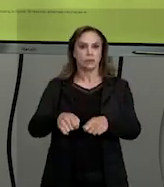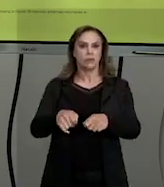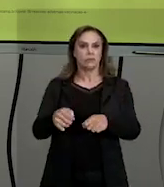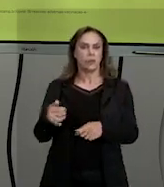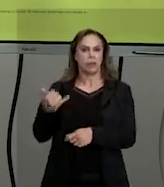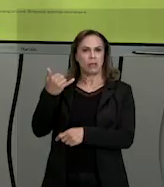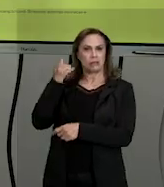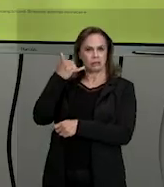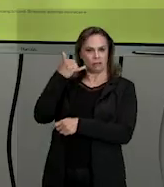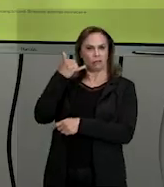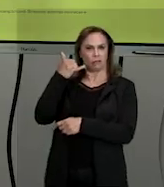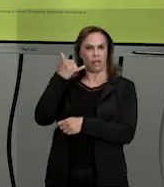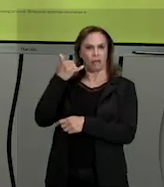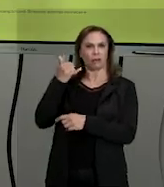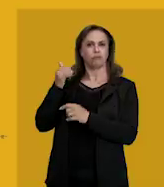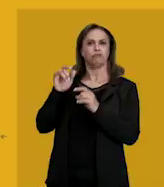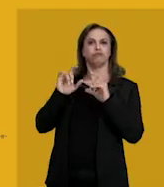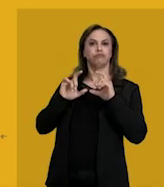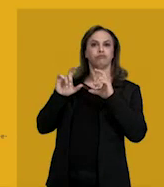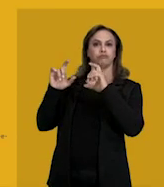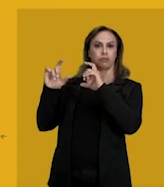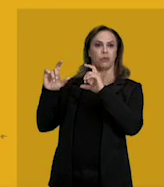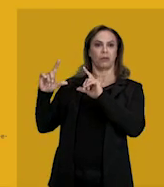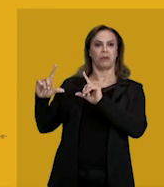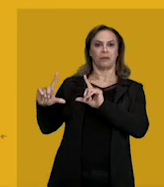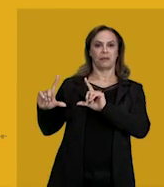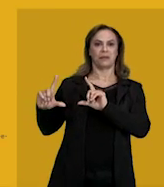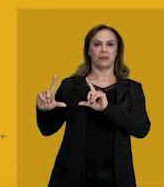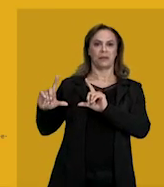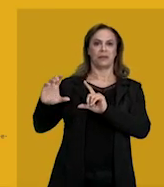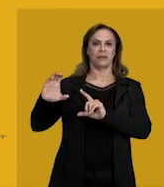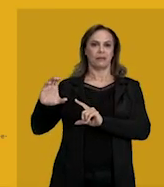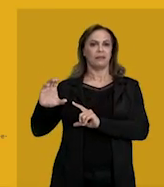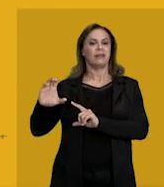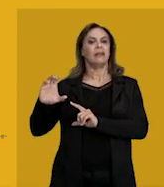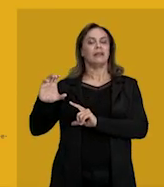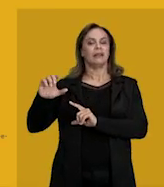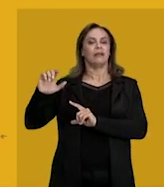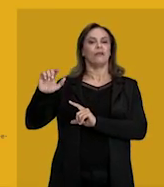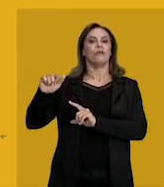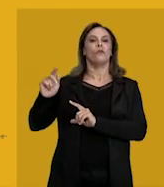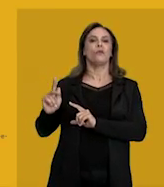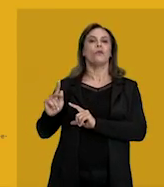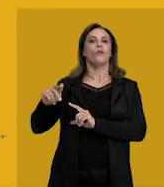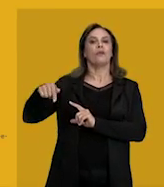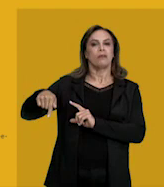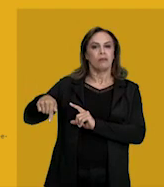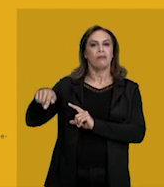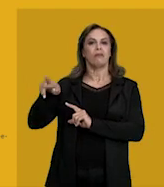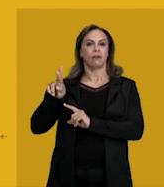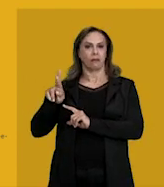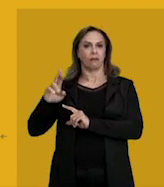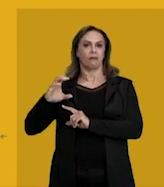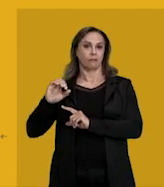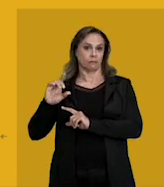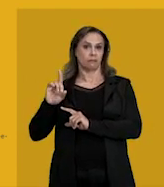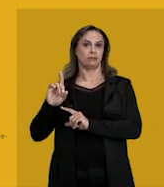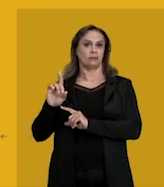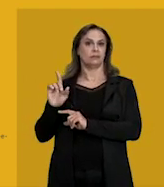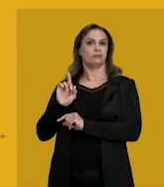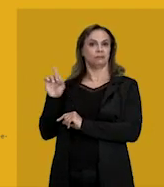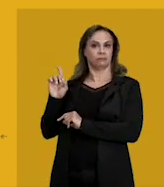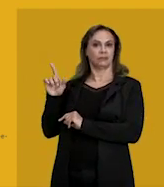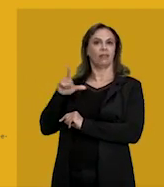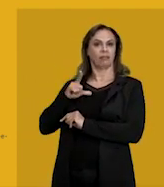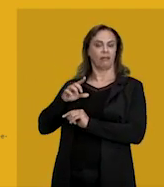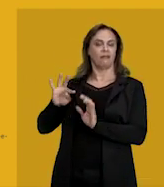aponta aqui para esse código, tá? Porque daí você vai conseguir acessar exatamente o texto que eu estou trabalhando aqui nessa